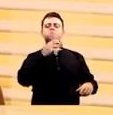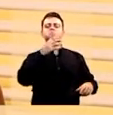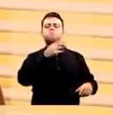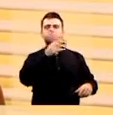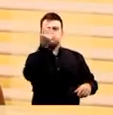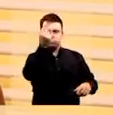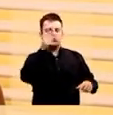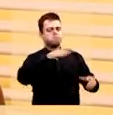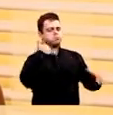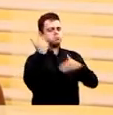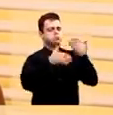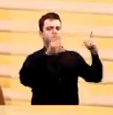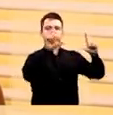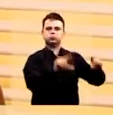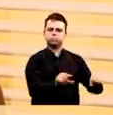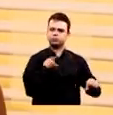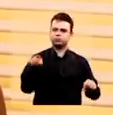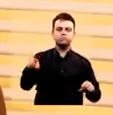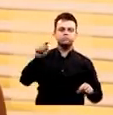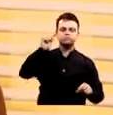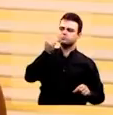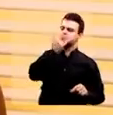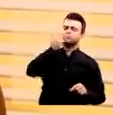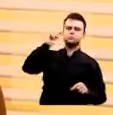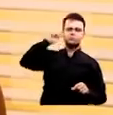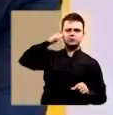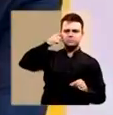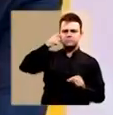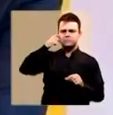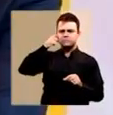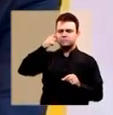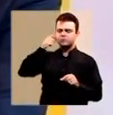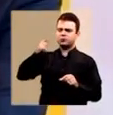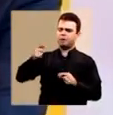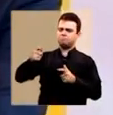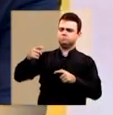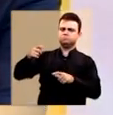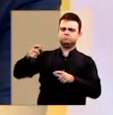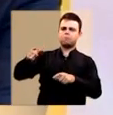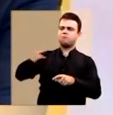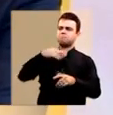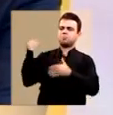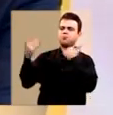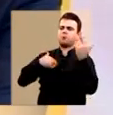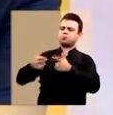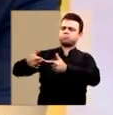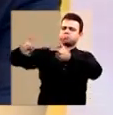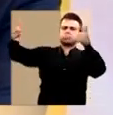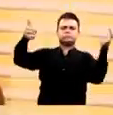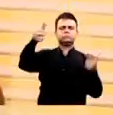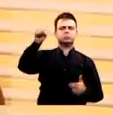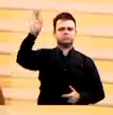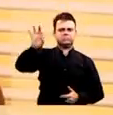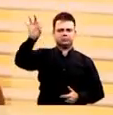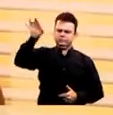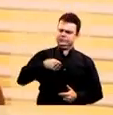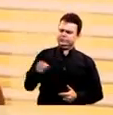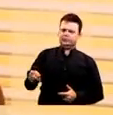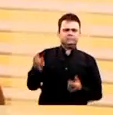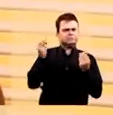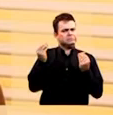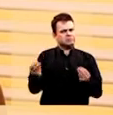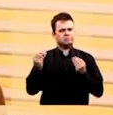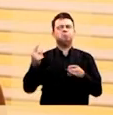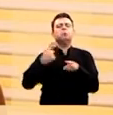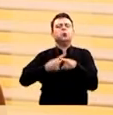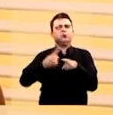e dos negros subiu 18%. Que situação é essa que deixa a gente tão vulnerável para